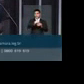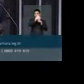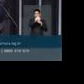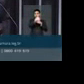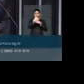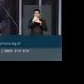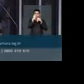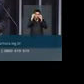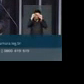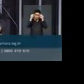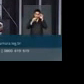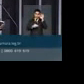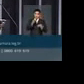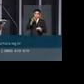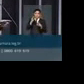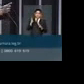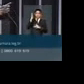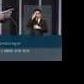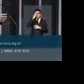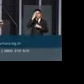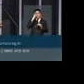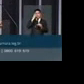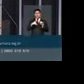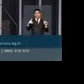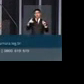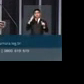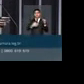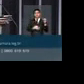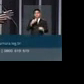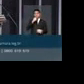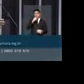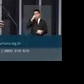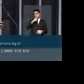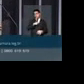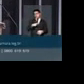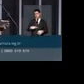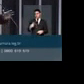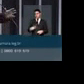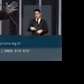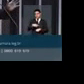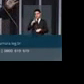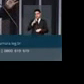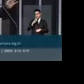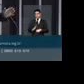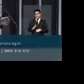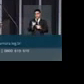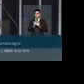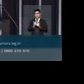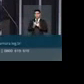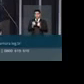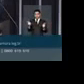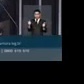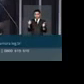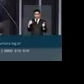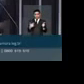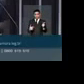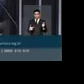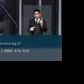Justiça sabiam disso. Mas a justiça, senhor presidente, nesse país, ainda bem que não tem uma instância